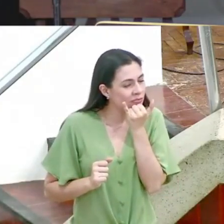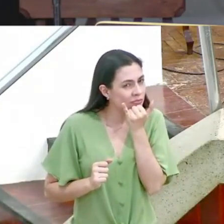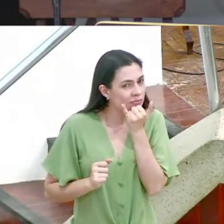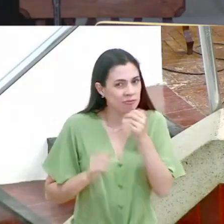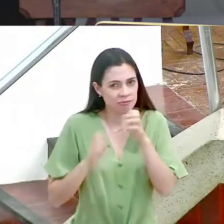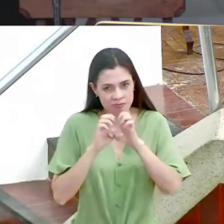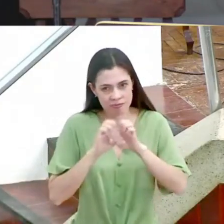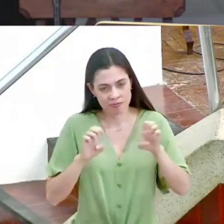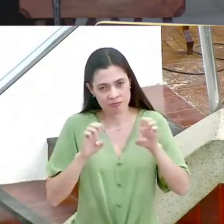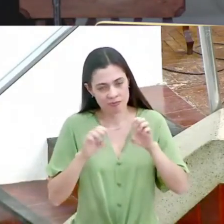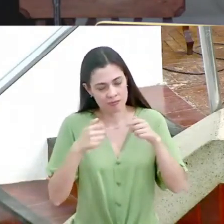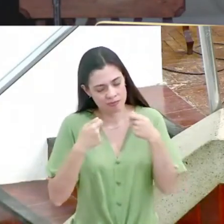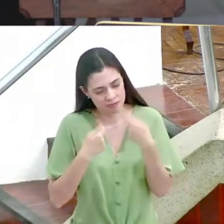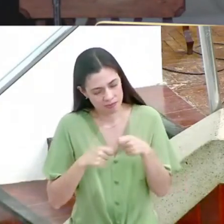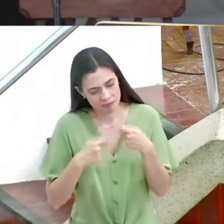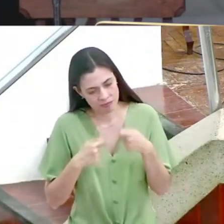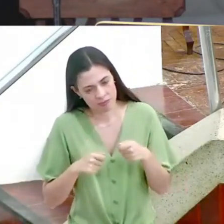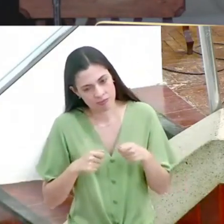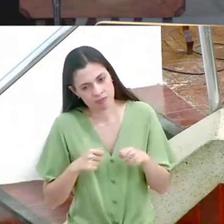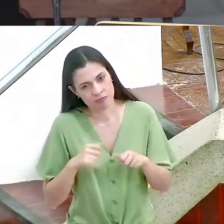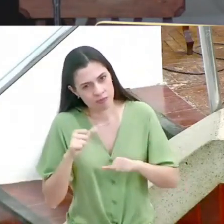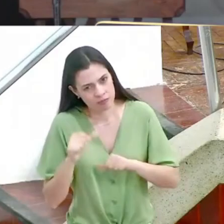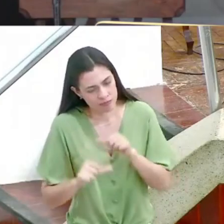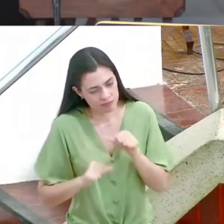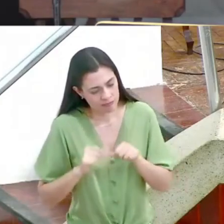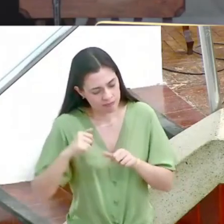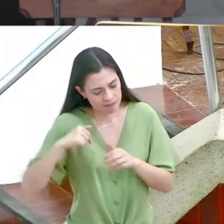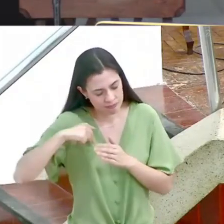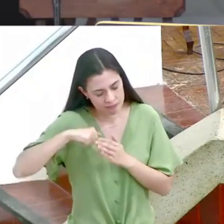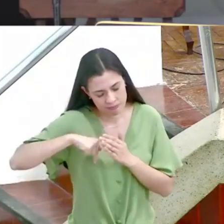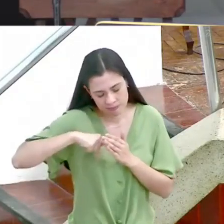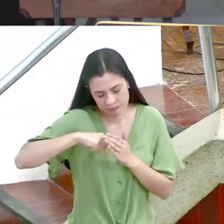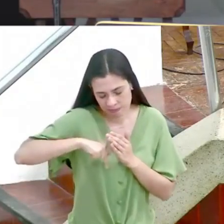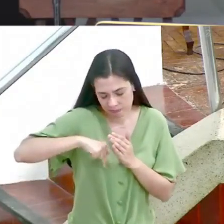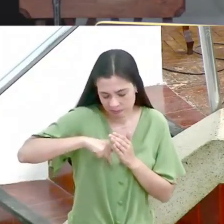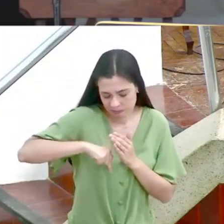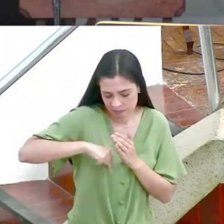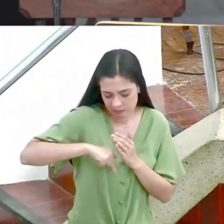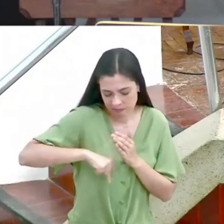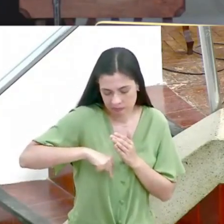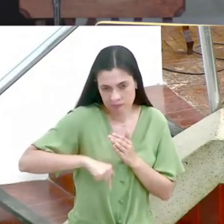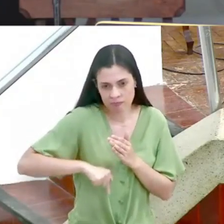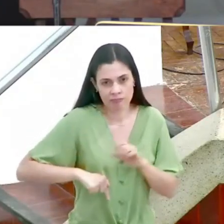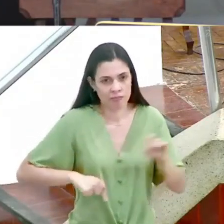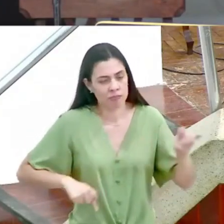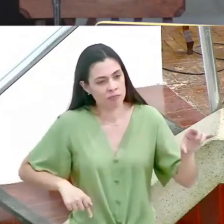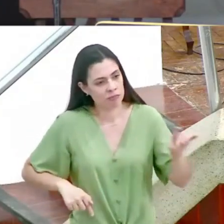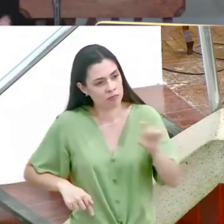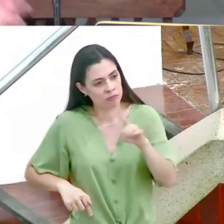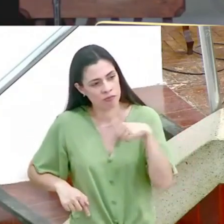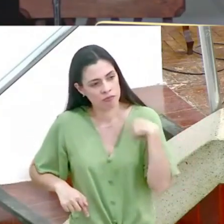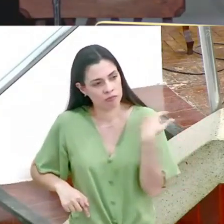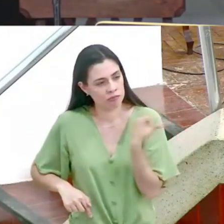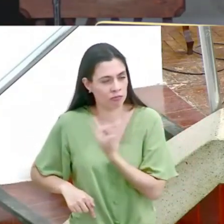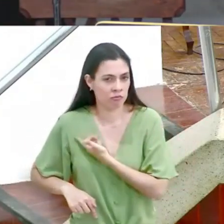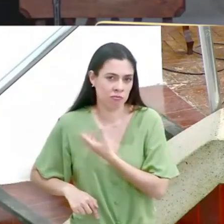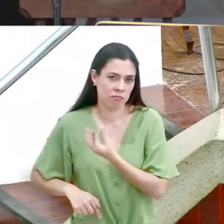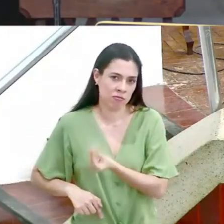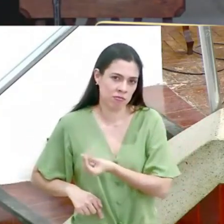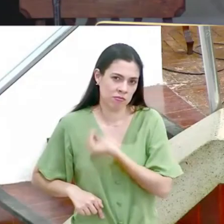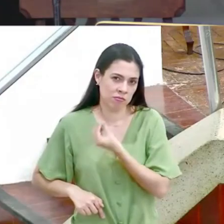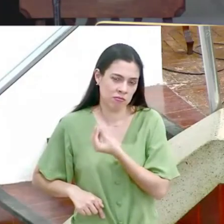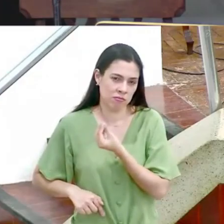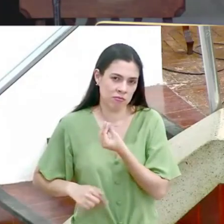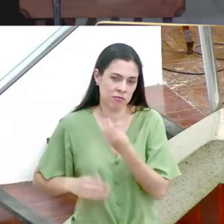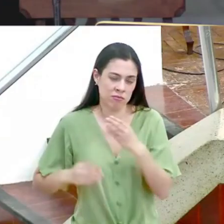deve transformar profundamente as nossas vidas transformando-nos numa